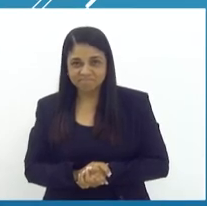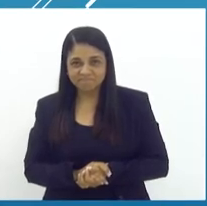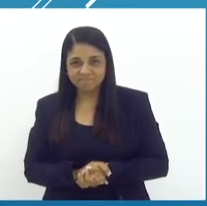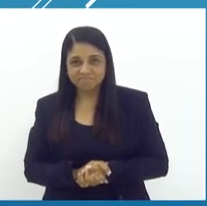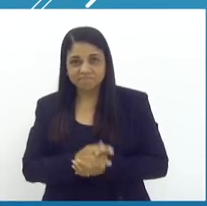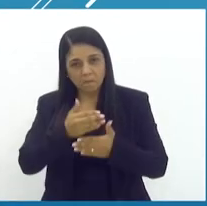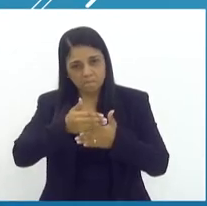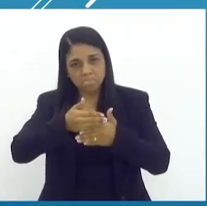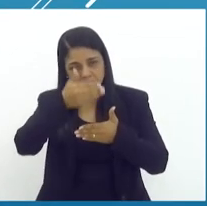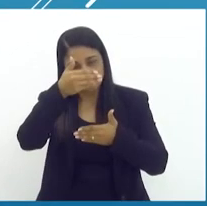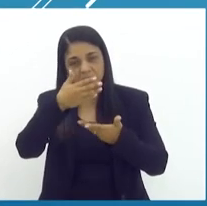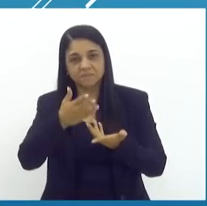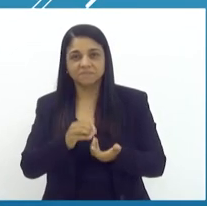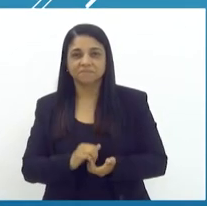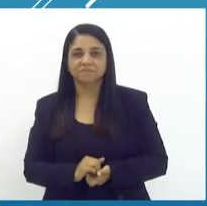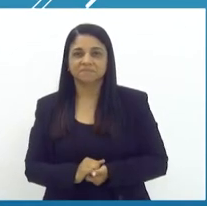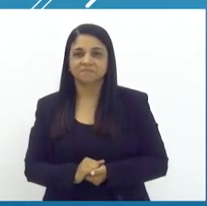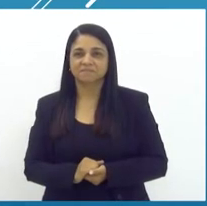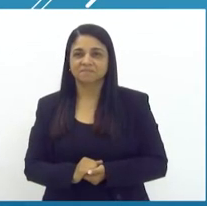pode passar